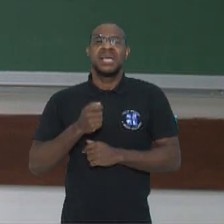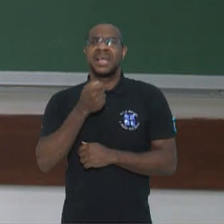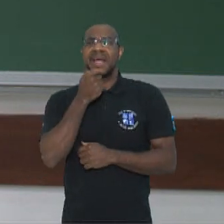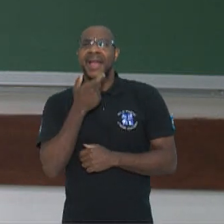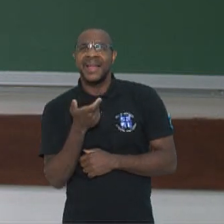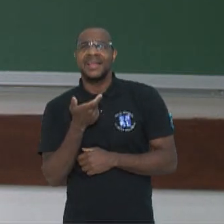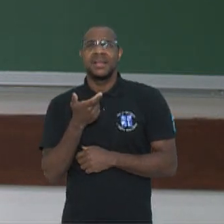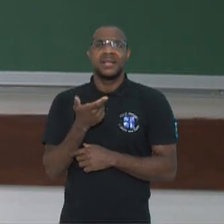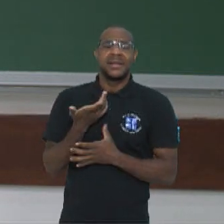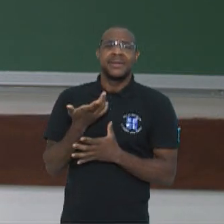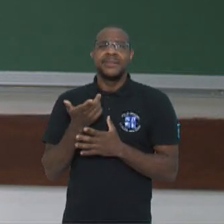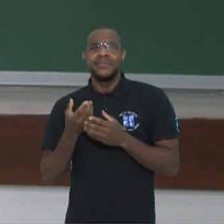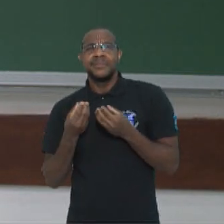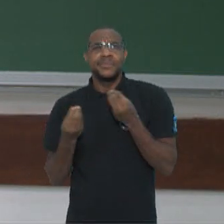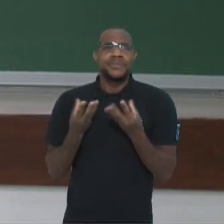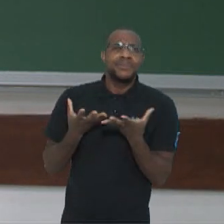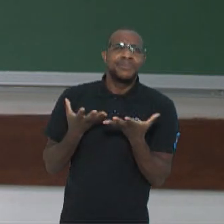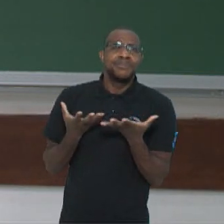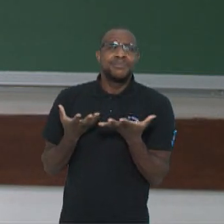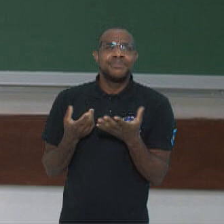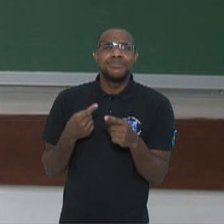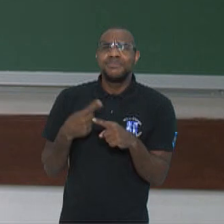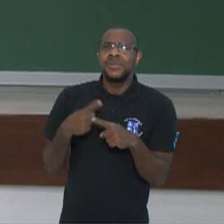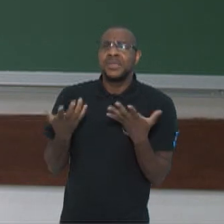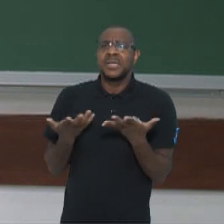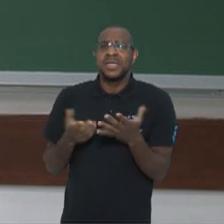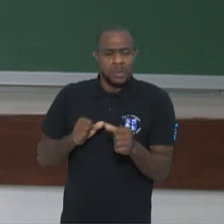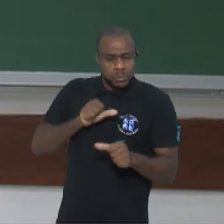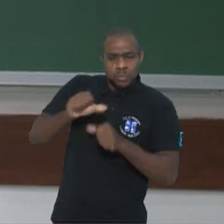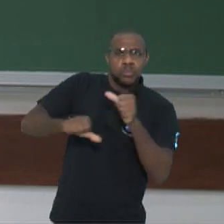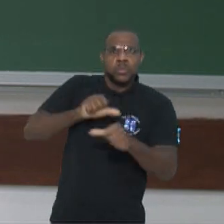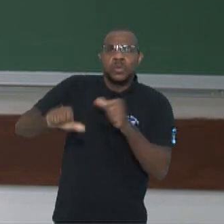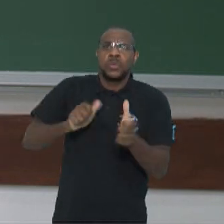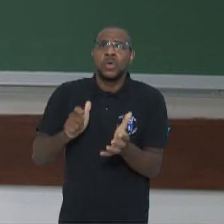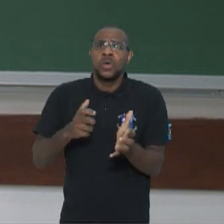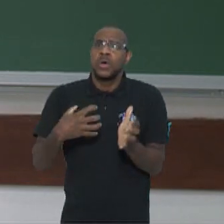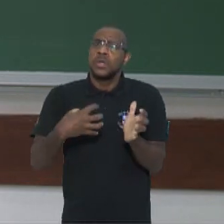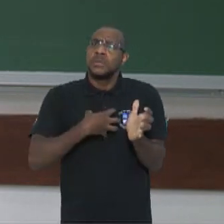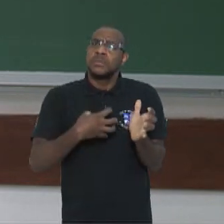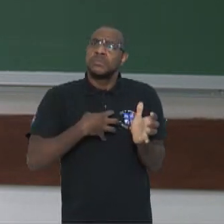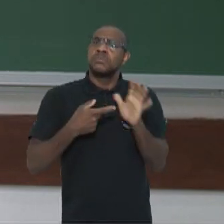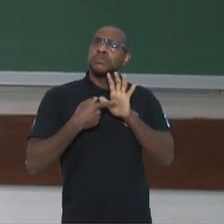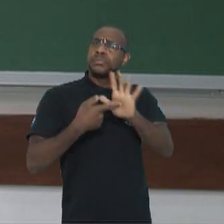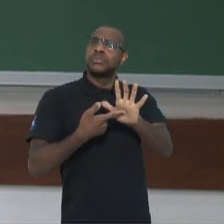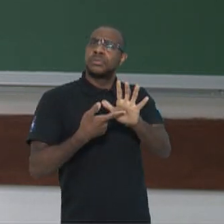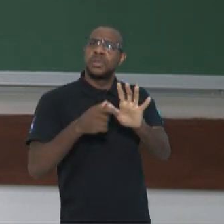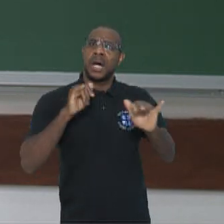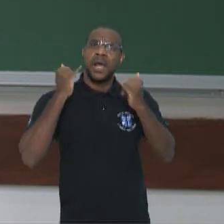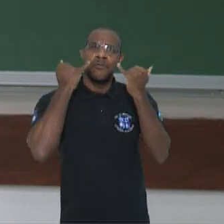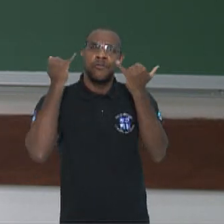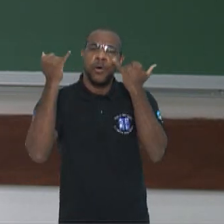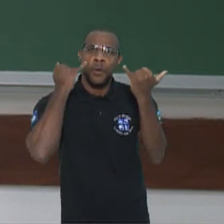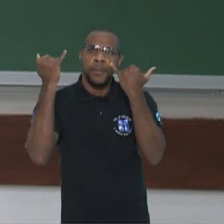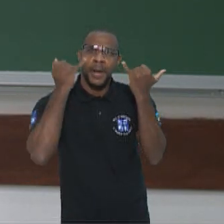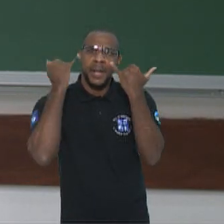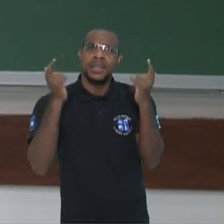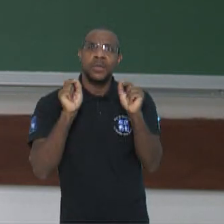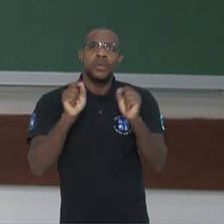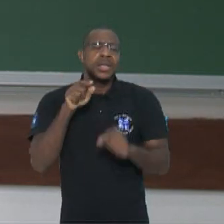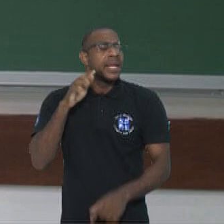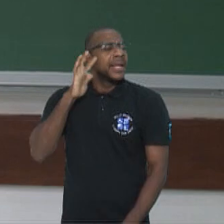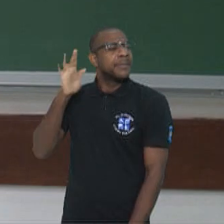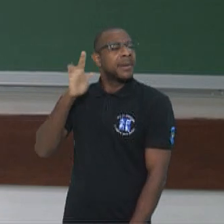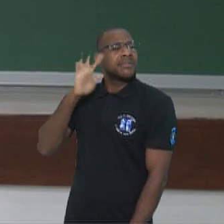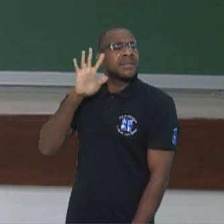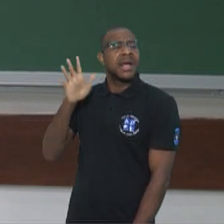engraçadinho, né? Porque ele mudou ali o curso da informação, daquilo que você imaginava que